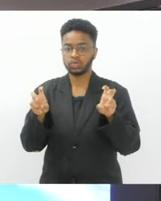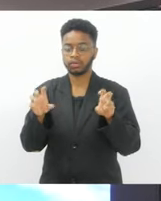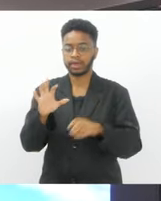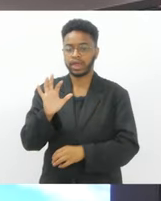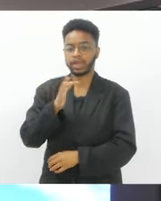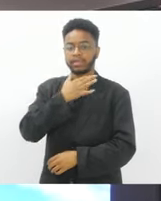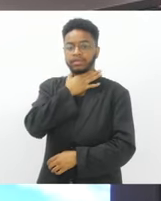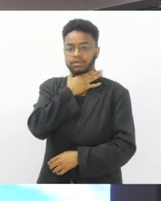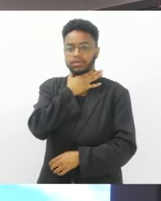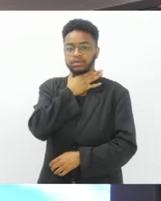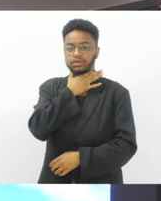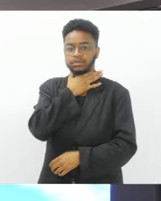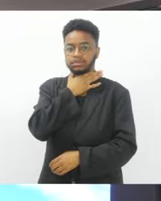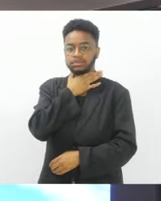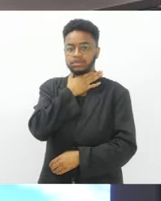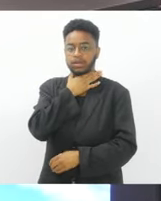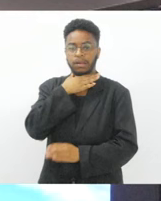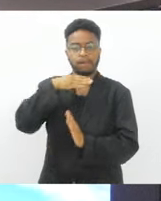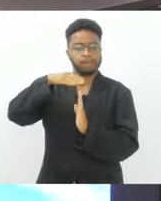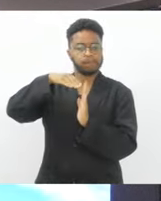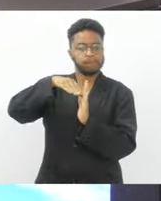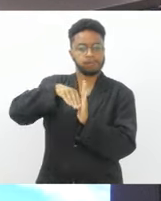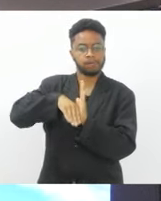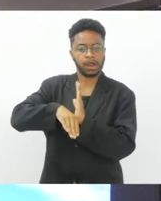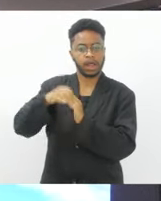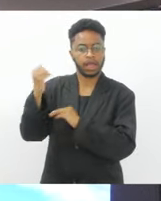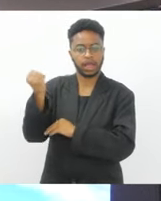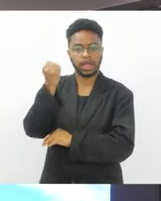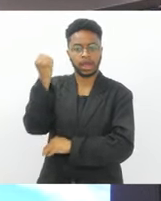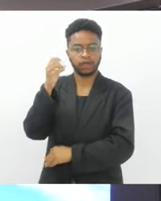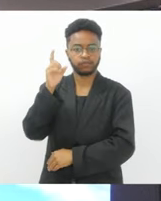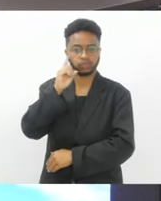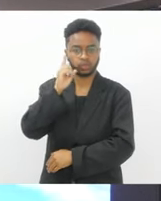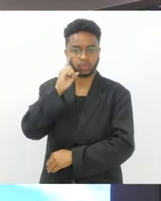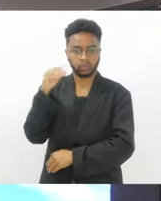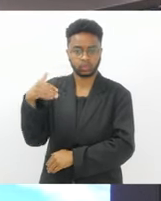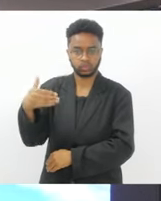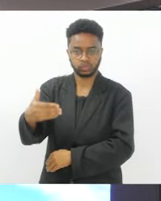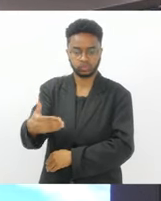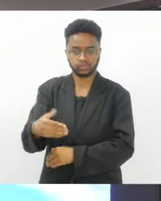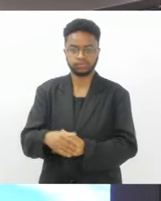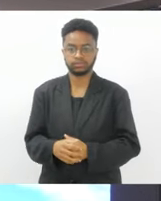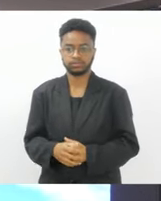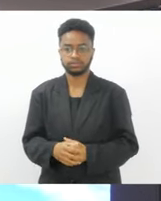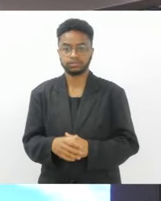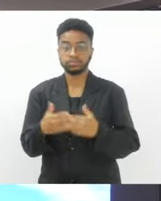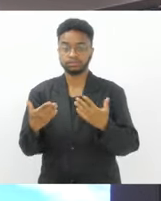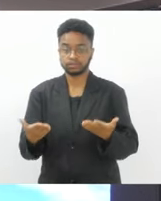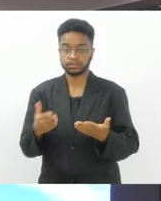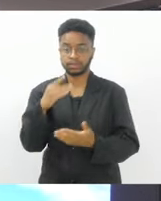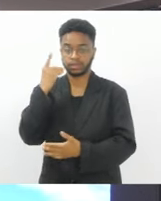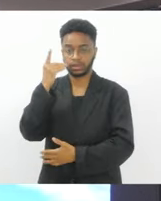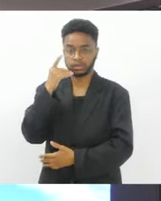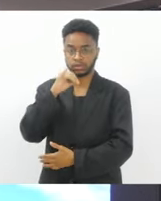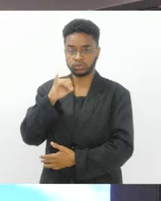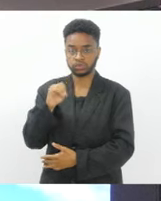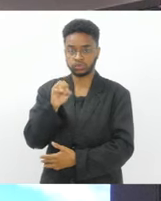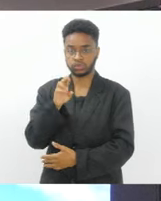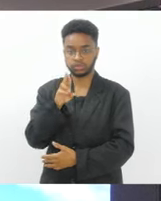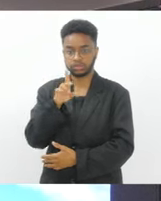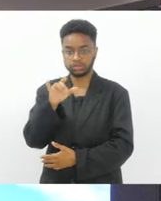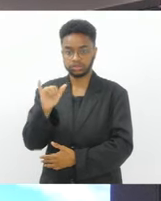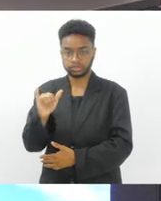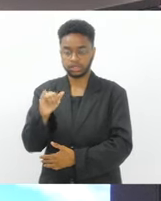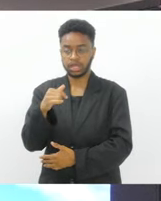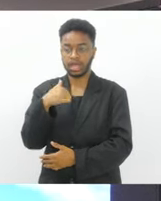crise que se acentua a cada dia. Eu queria, deputado Jordi,